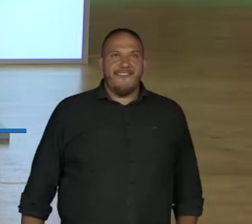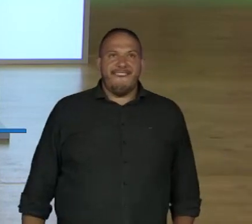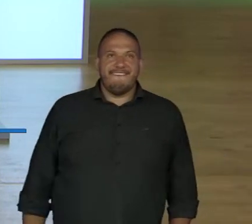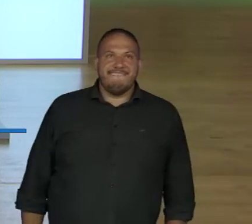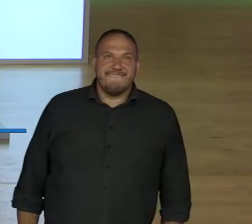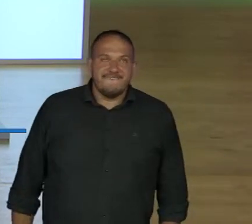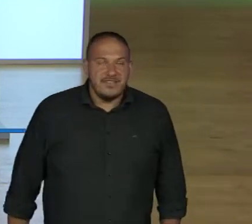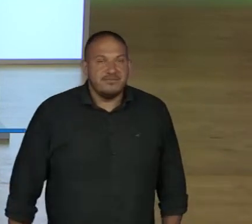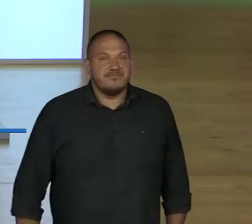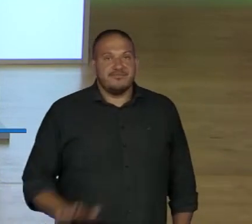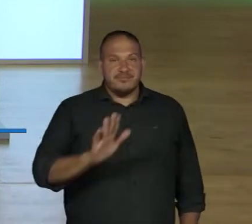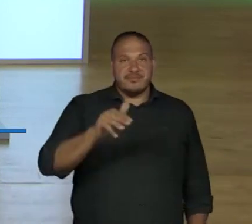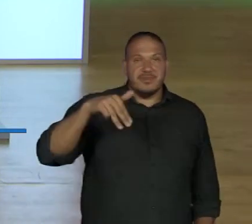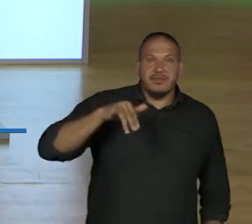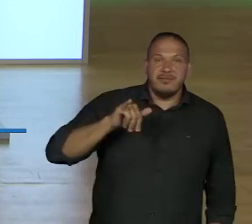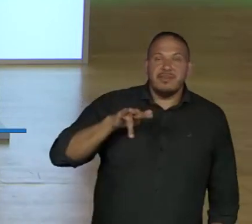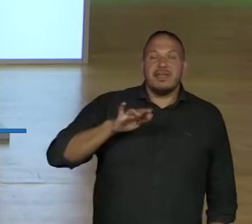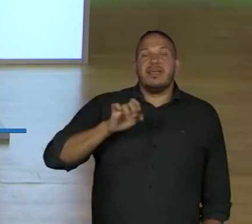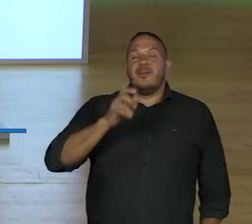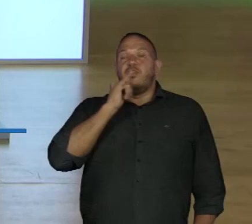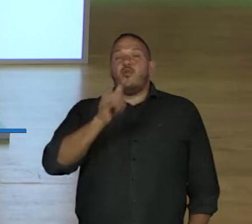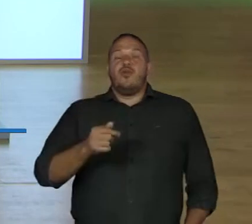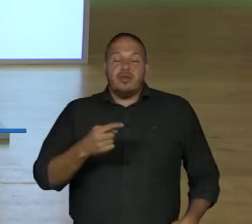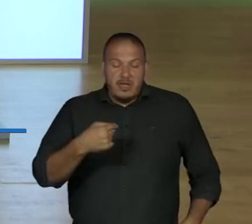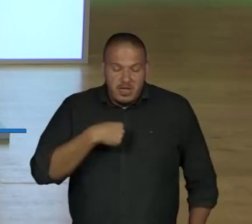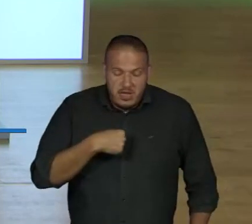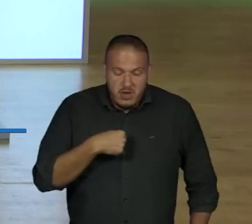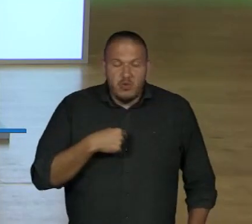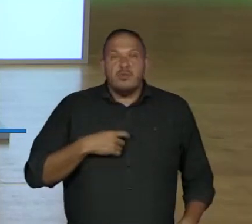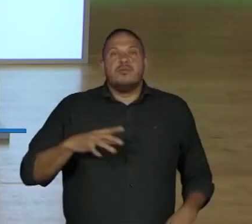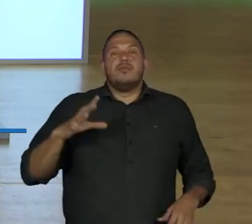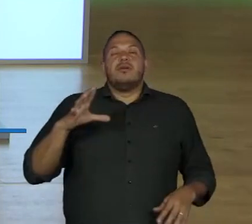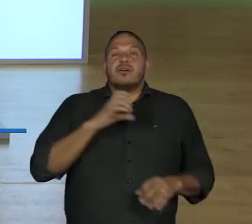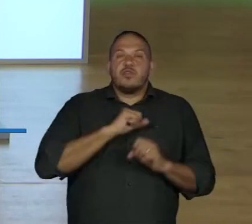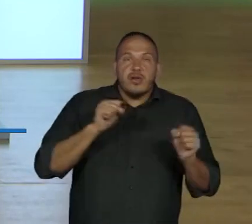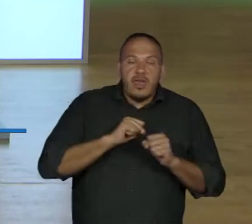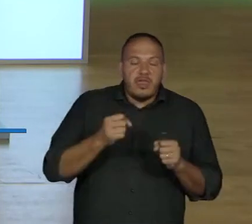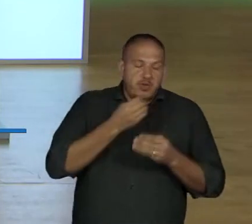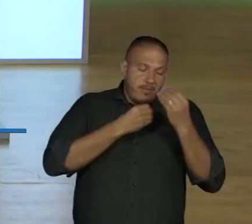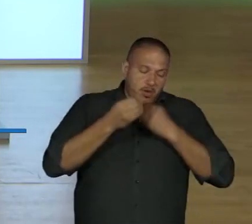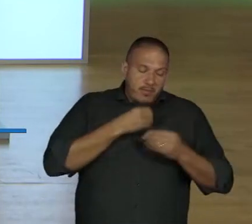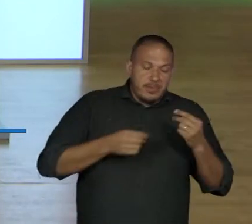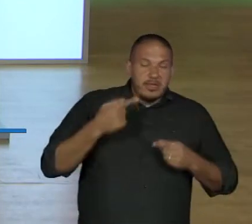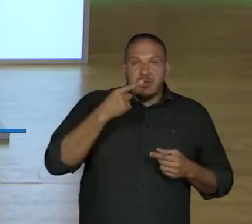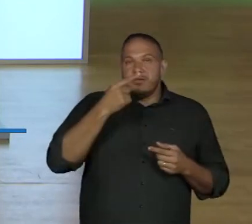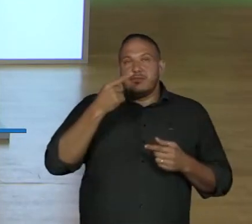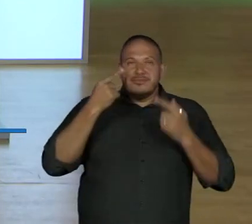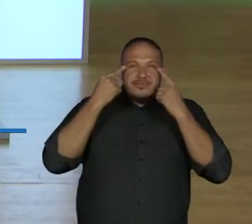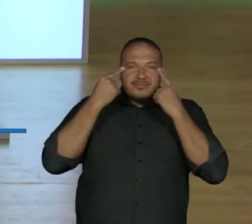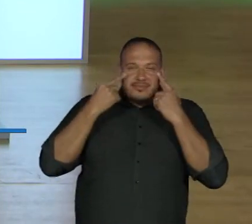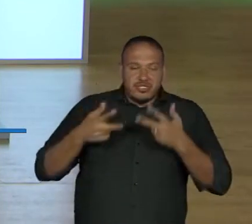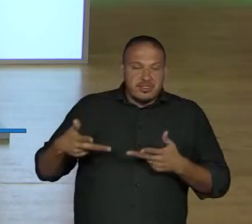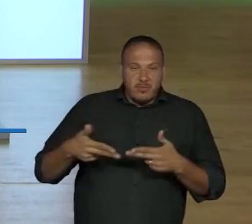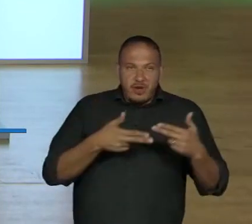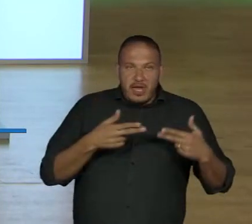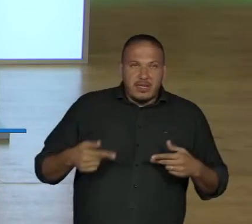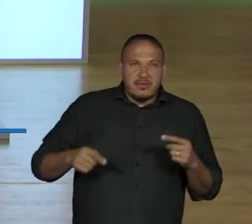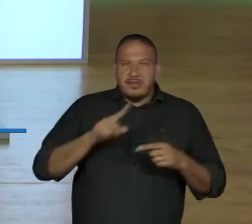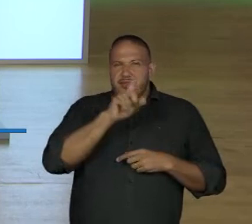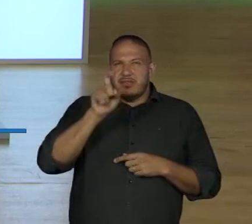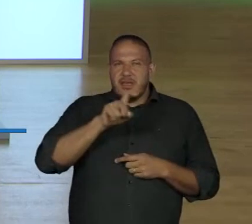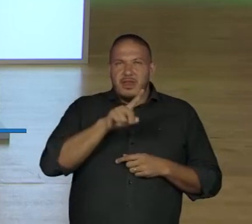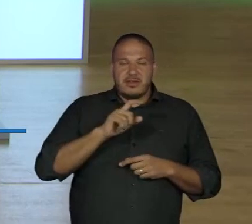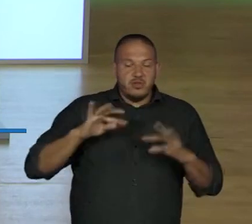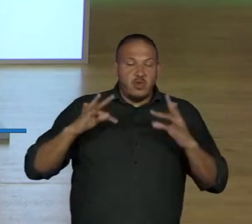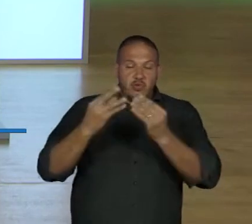perceber. Olha só, o Miguel colocou aqui que ele adorou comer comida japonesa e muito chocolate. Será que todo mundo fez isso na quarentena? Tem